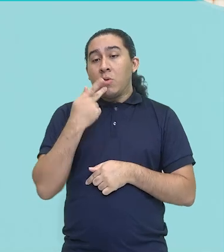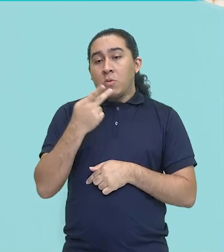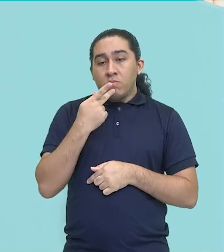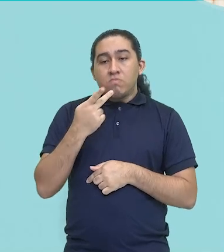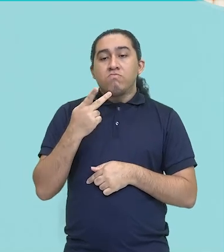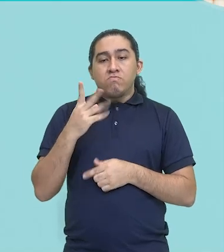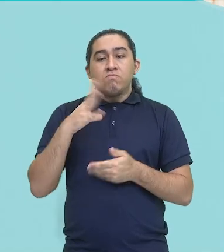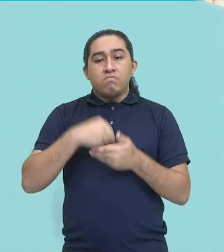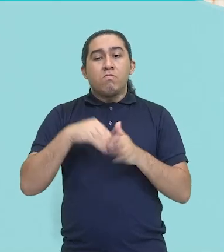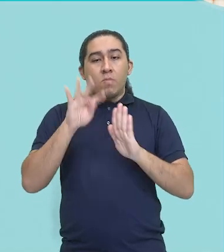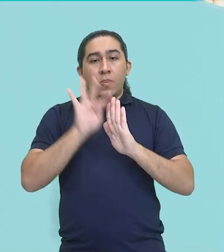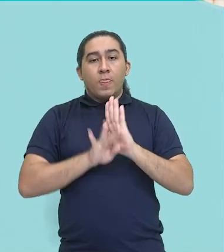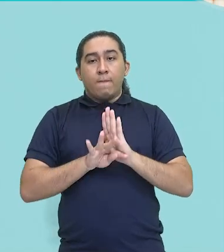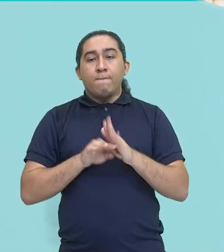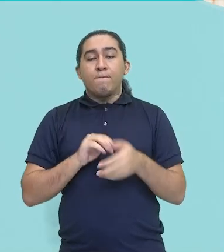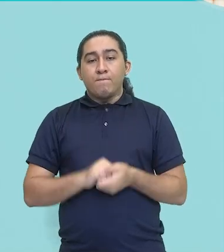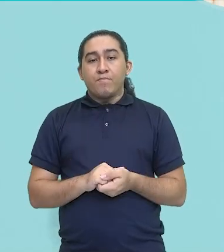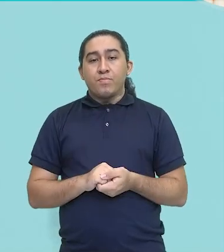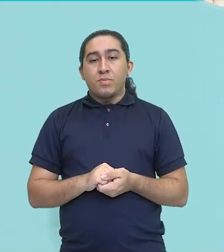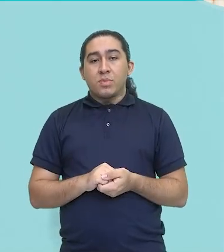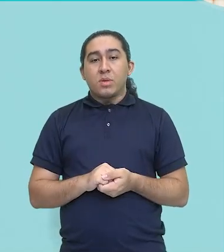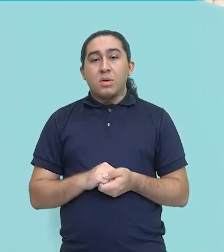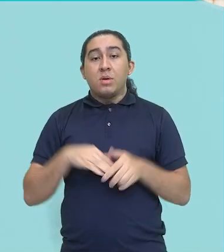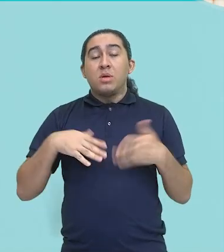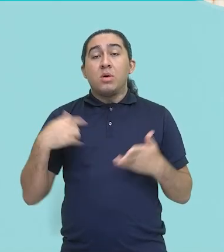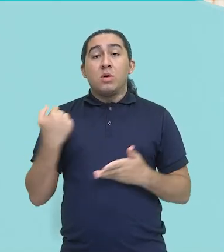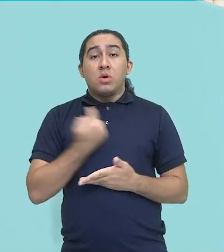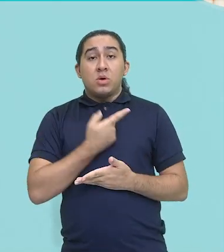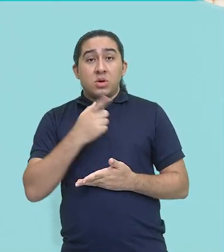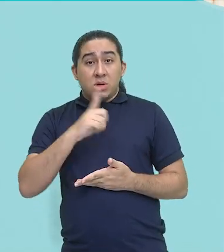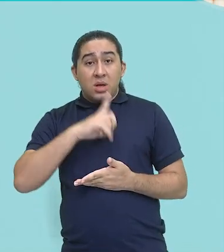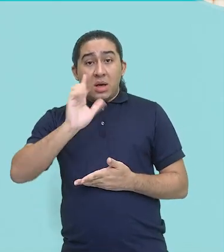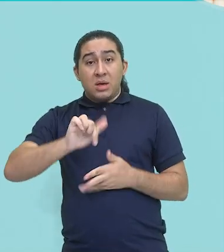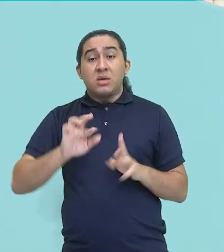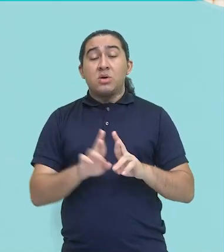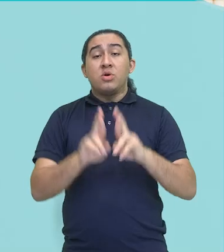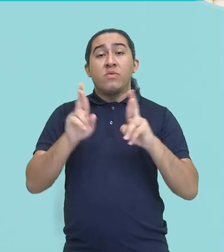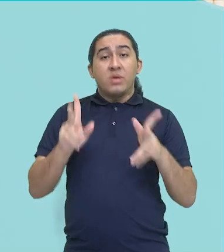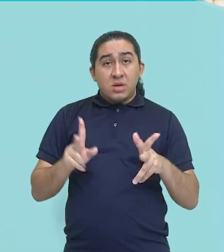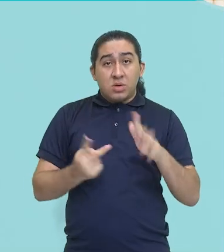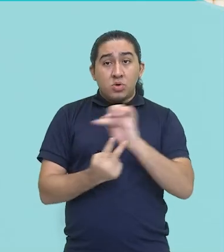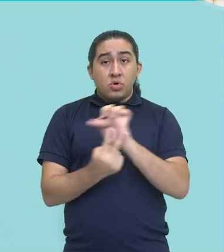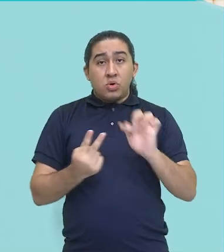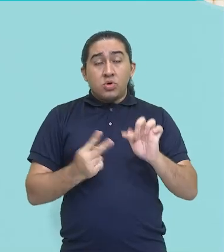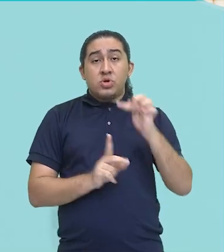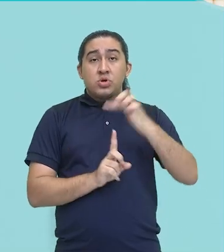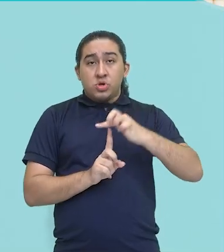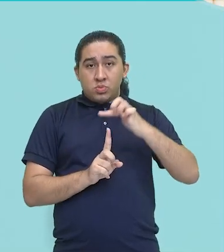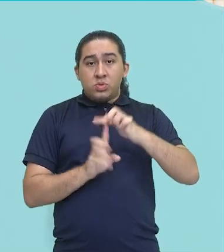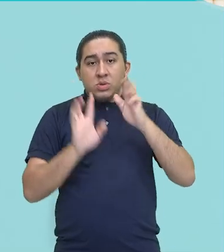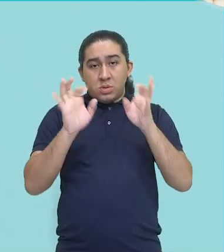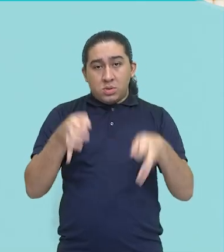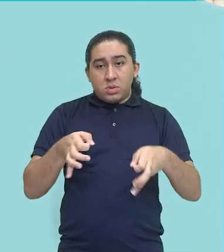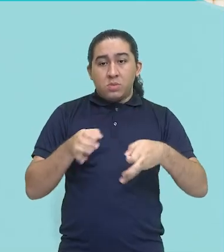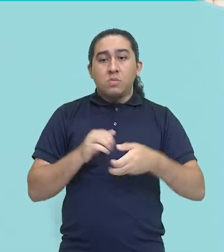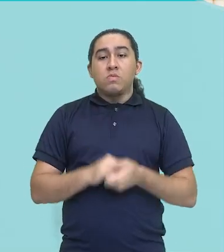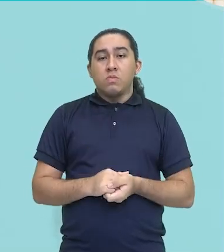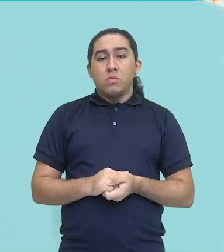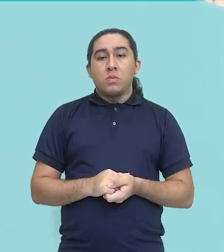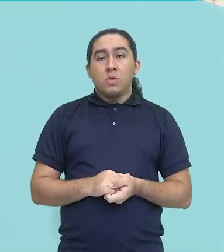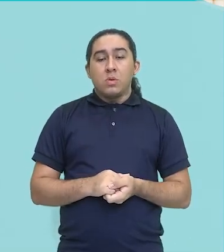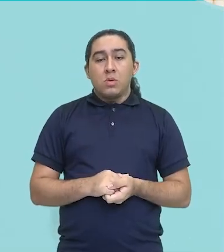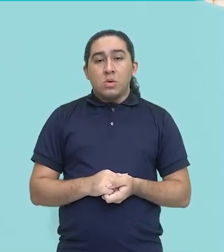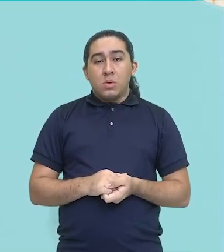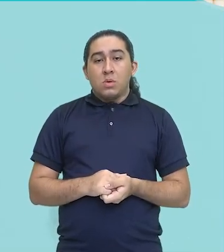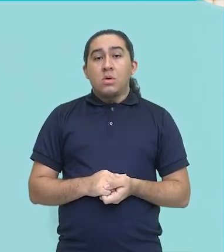comentando. Então, nós temos essa grande diferença dos dois tipos de cantiga, né? A